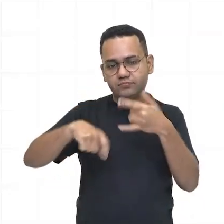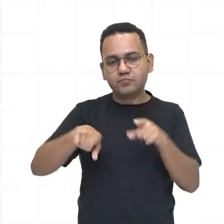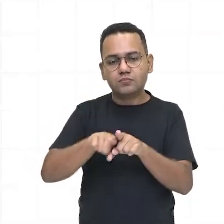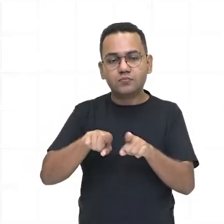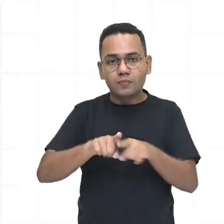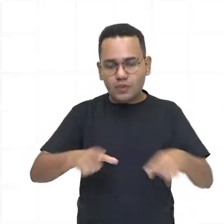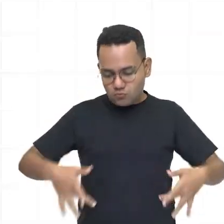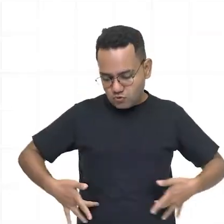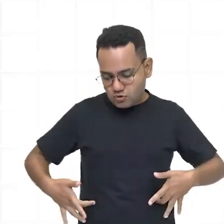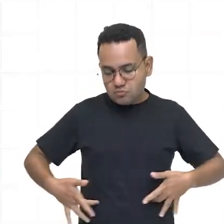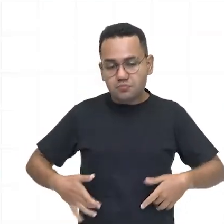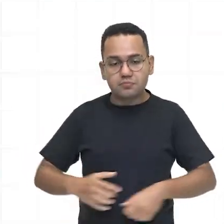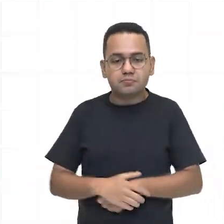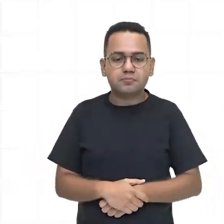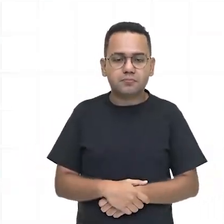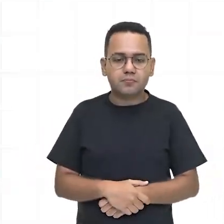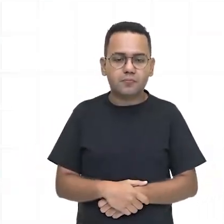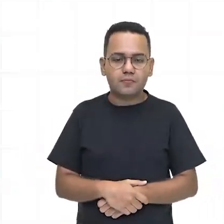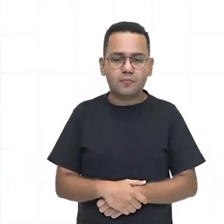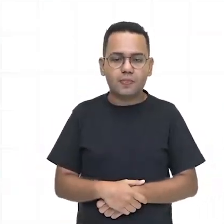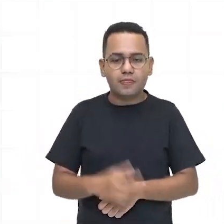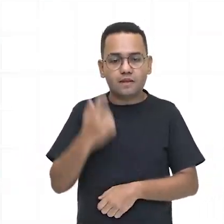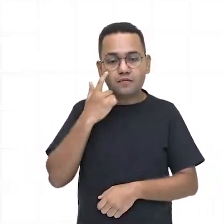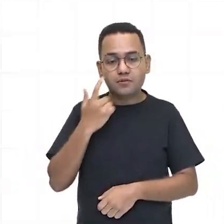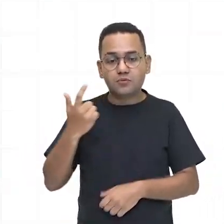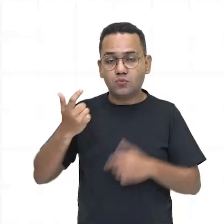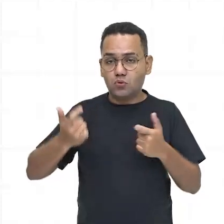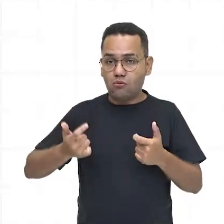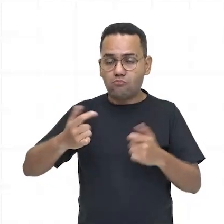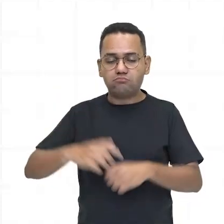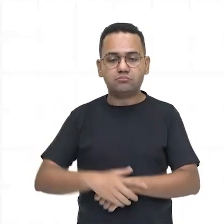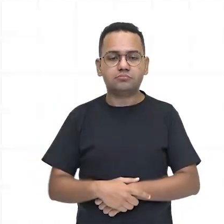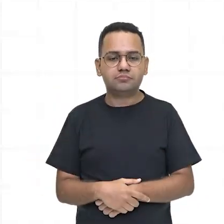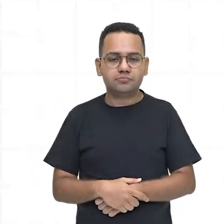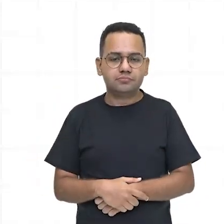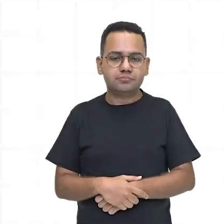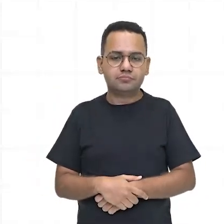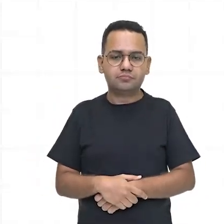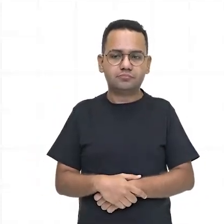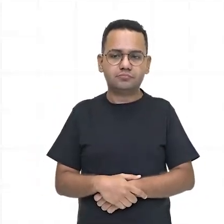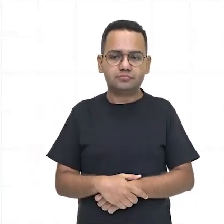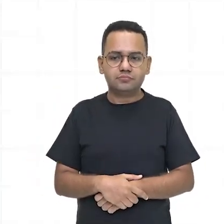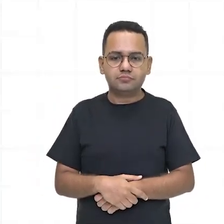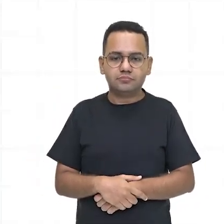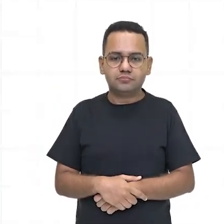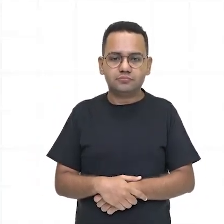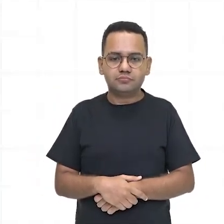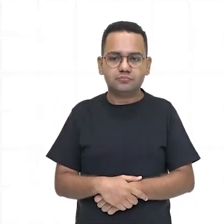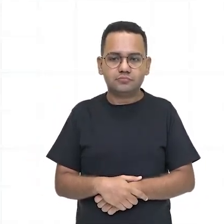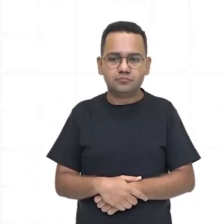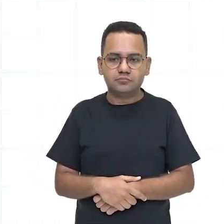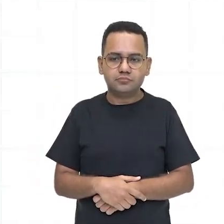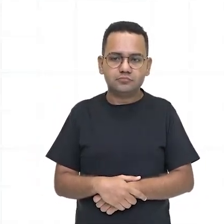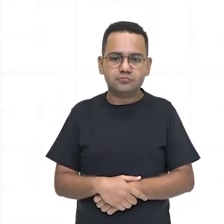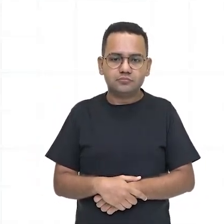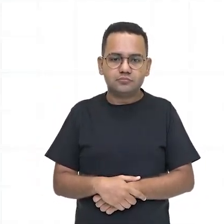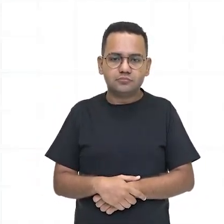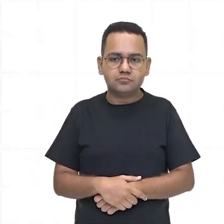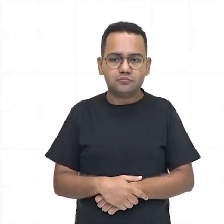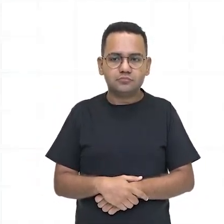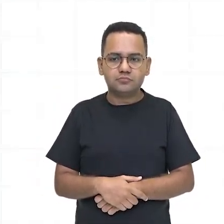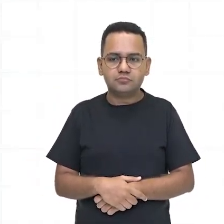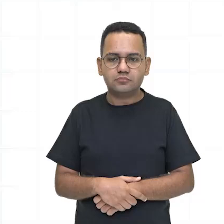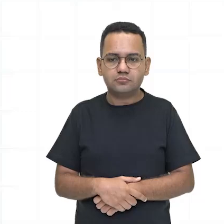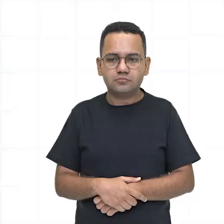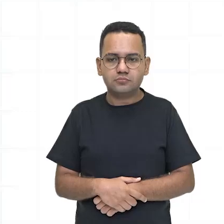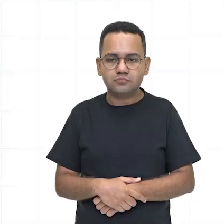que são afetados. Aí, olha só aqui onde eles se alojam, ó. Bem na região ali dorsal, né? Então, eles